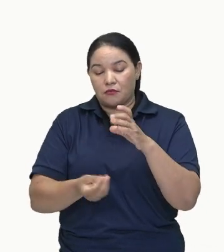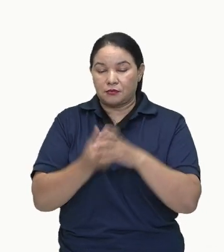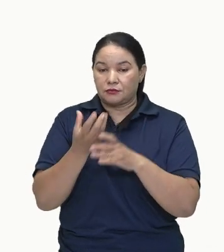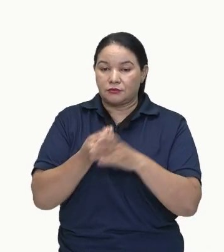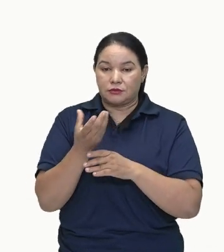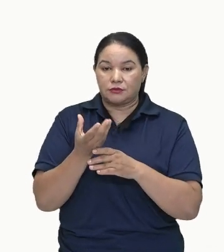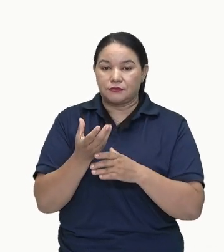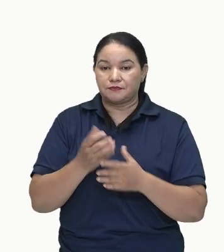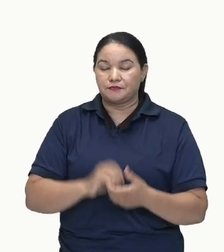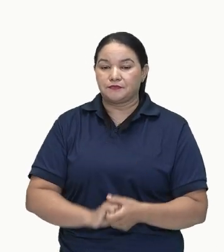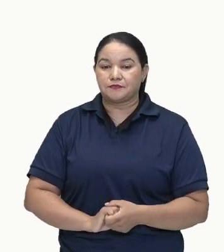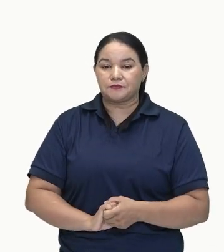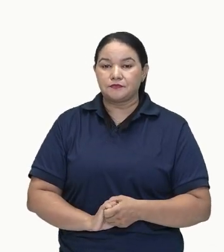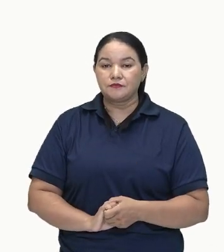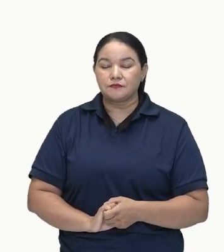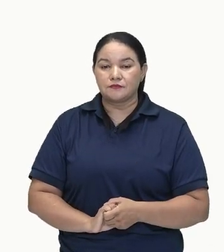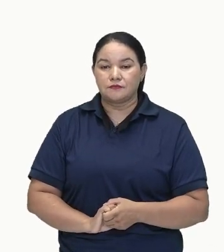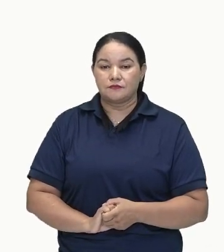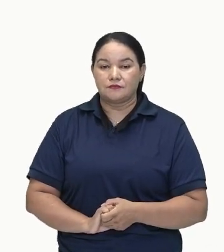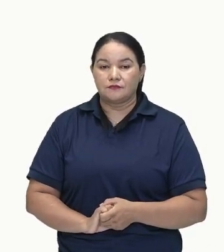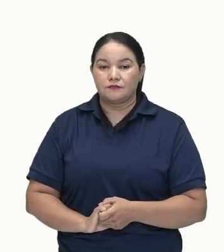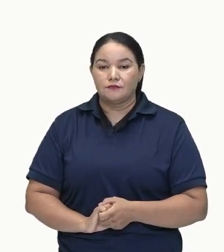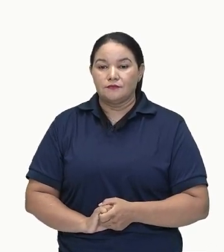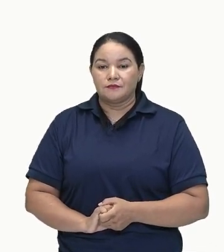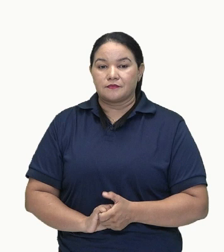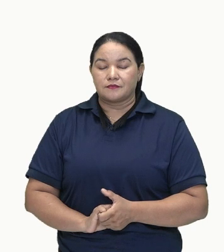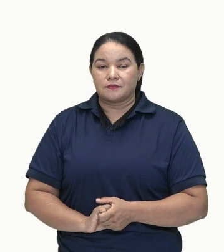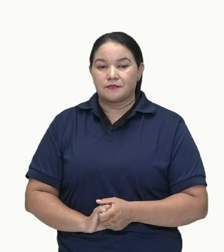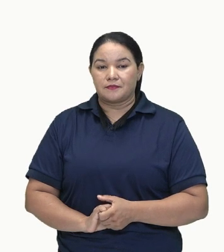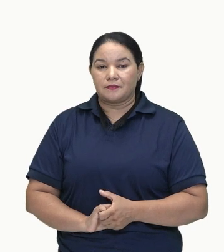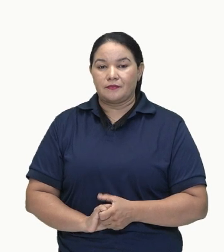tenha sido produzida.